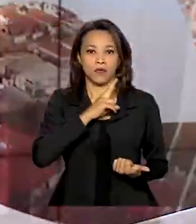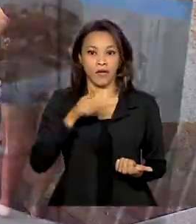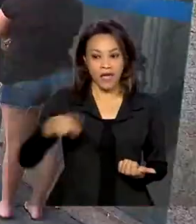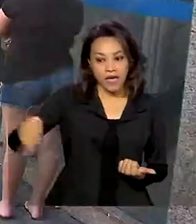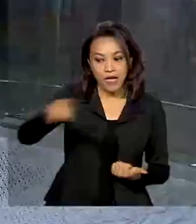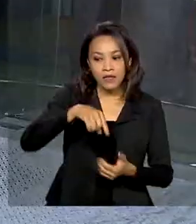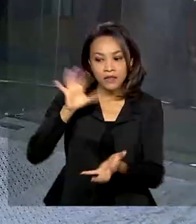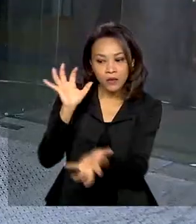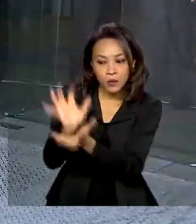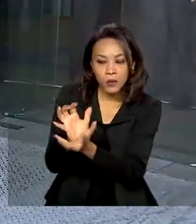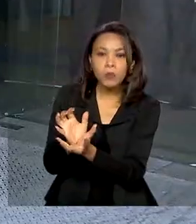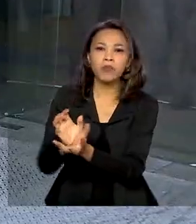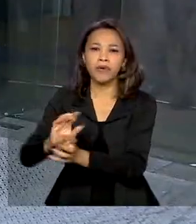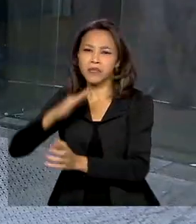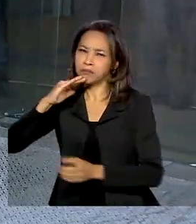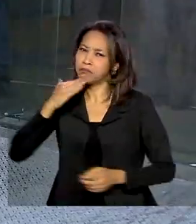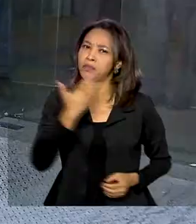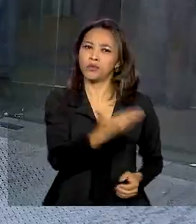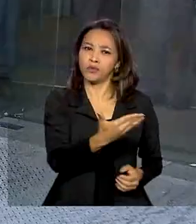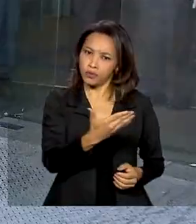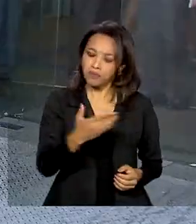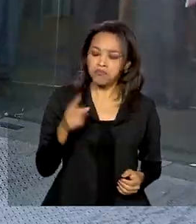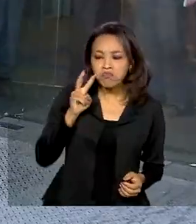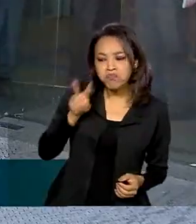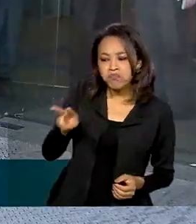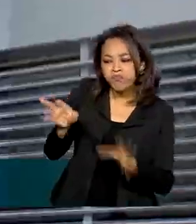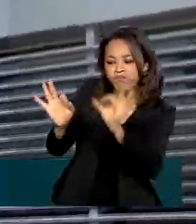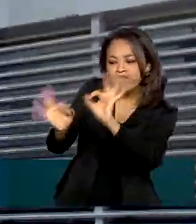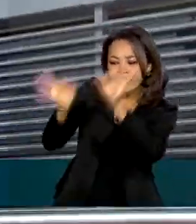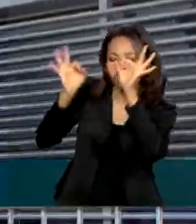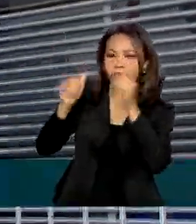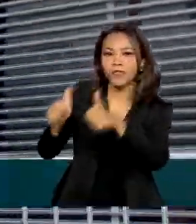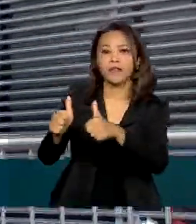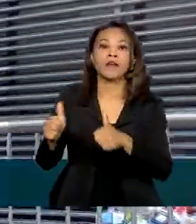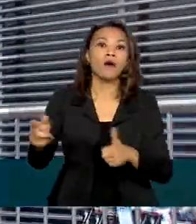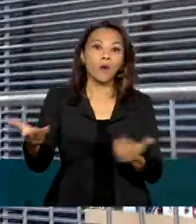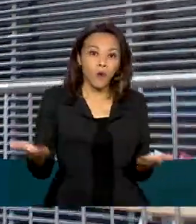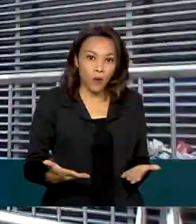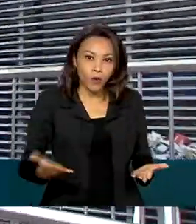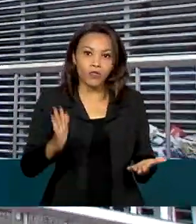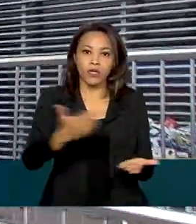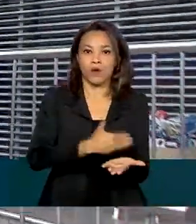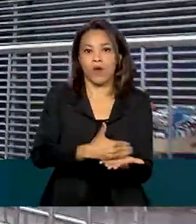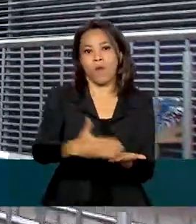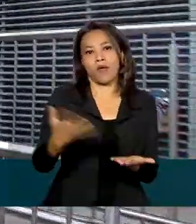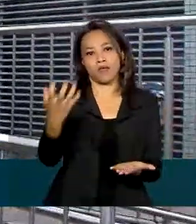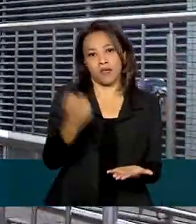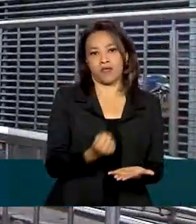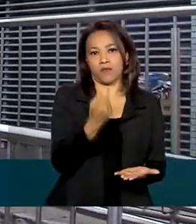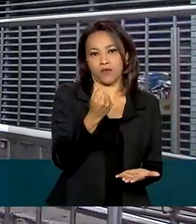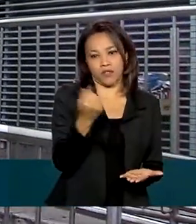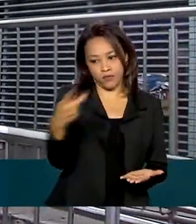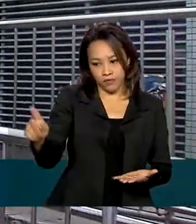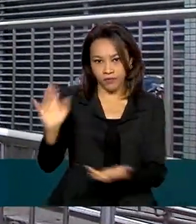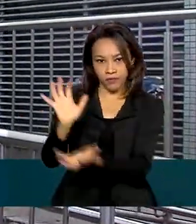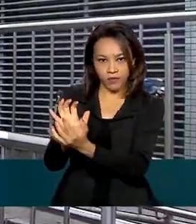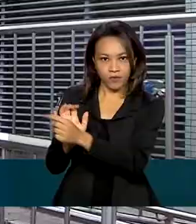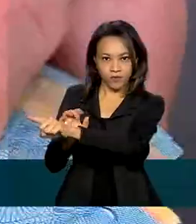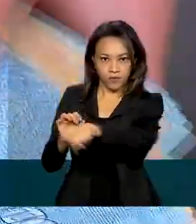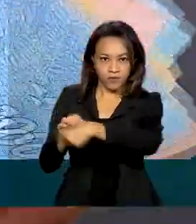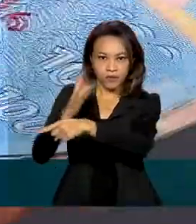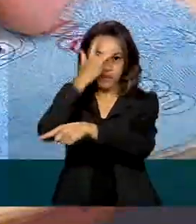público entrou com contestação foi considerado elegível E já começa a receber hoje a primeira parcela do benefício nesta